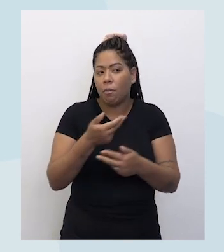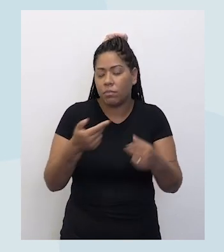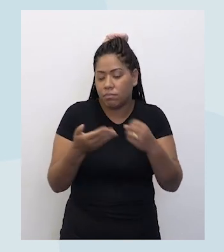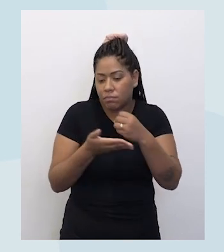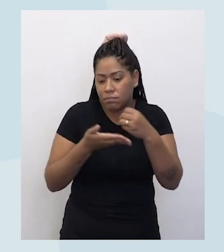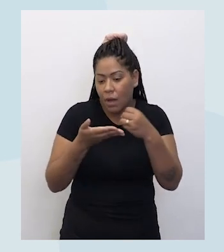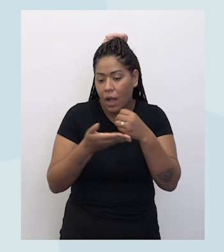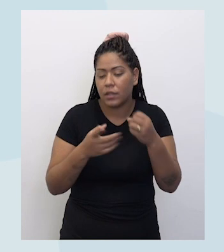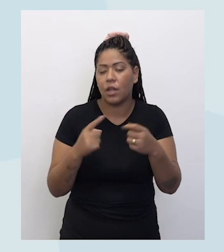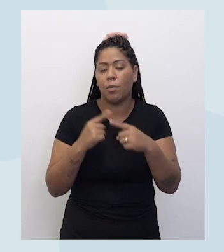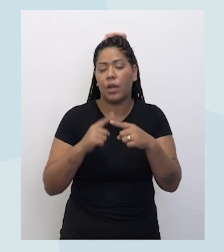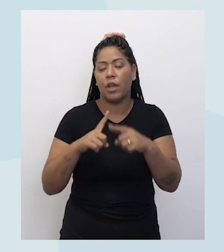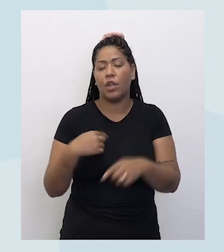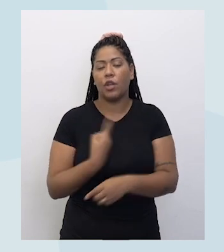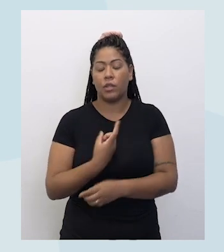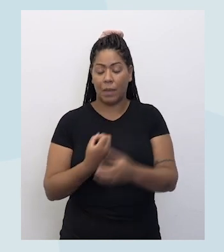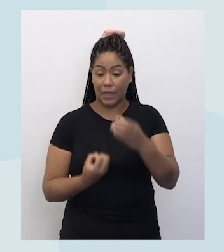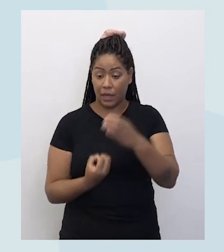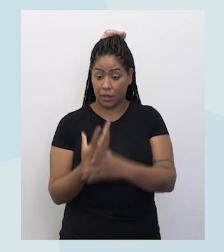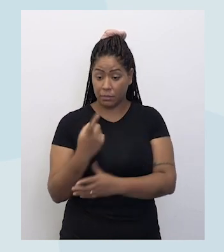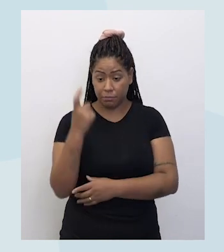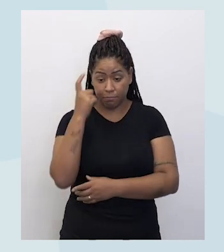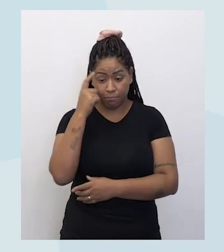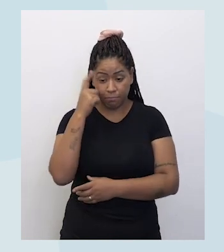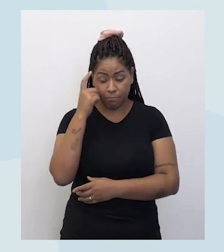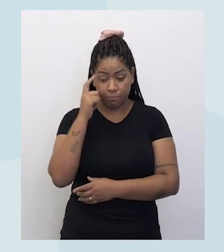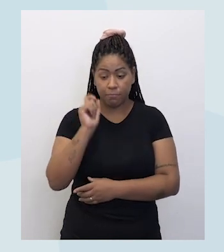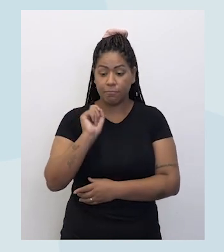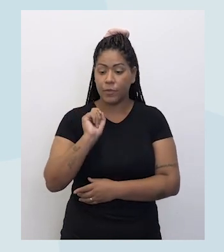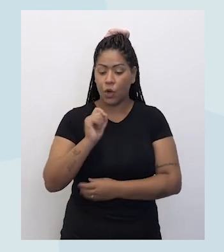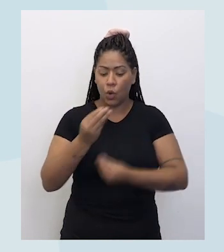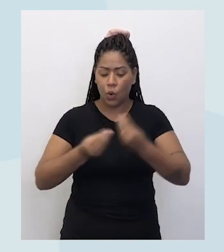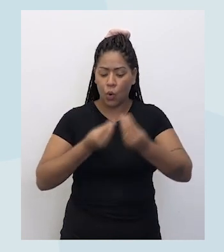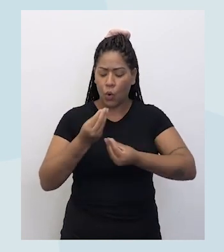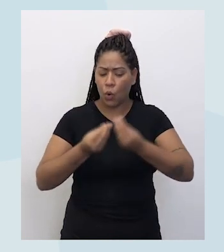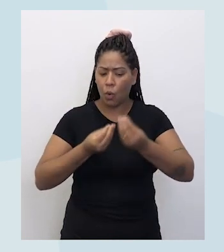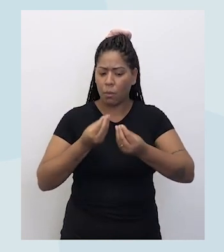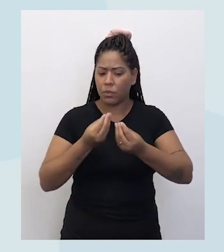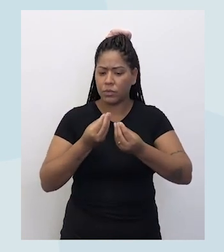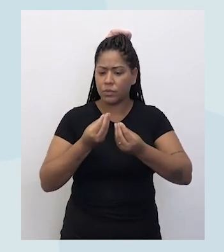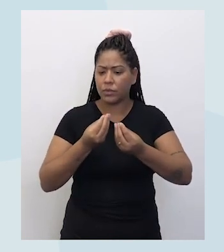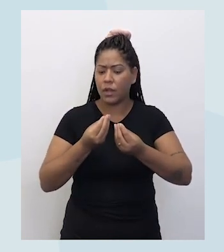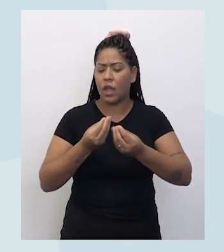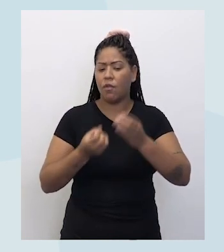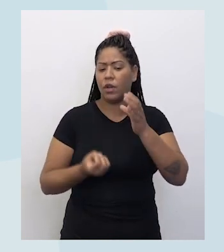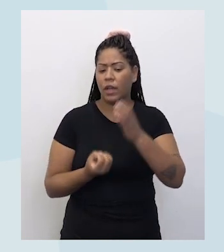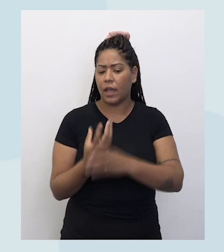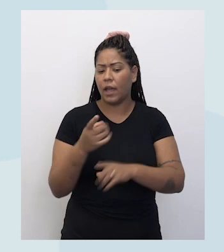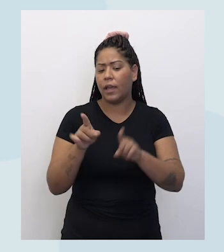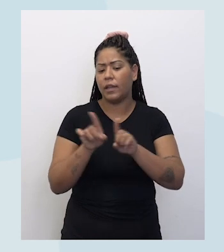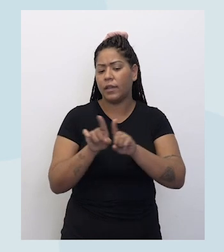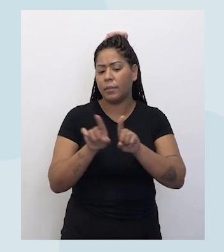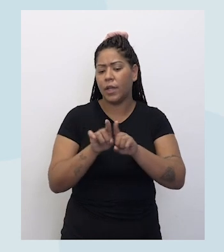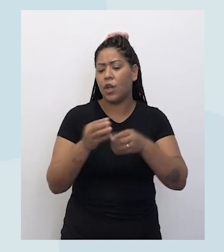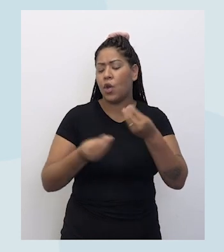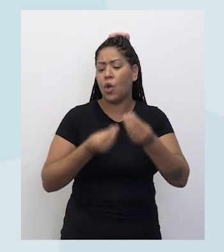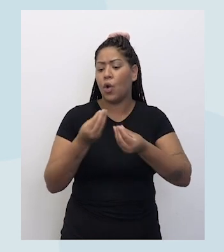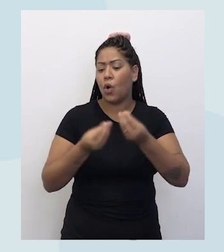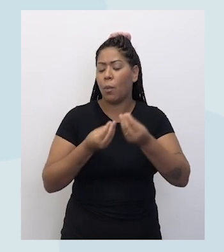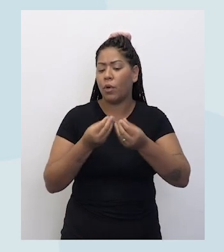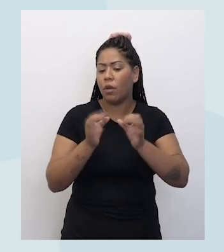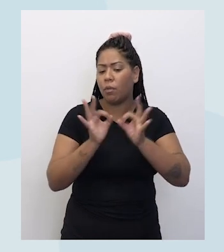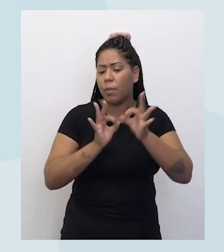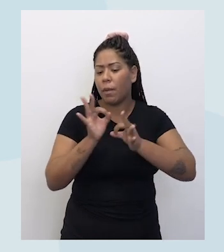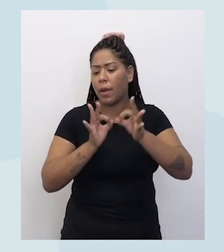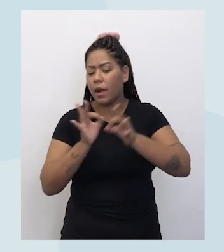precisa pensar no emissor, né? Quem é que está falando, para quem você está falando, como que você está falando e qual o meio que